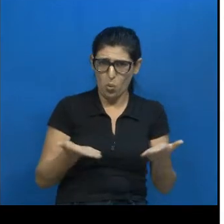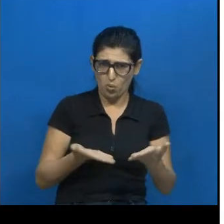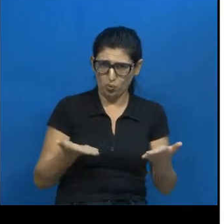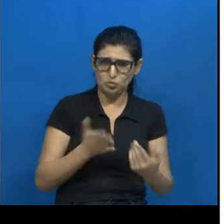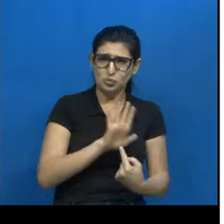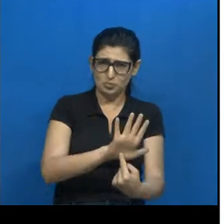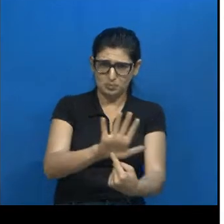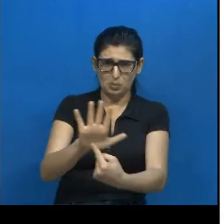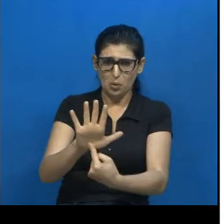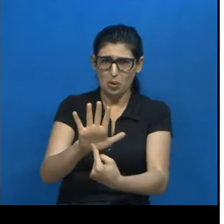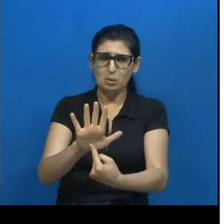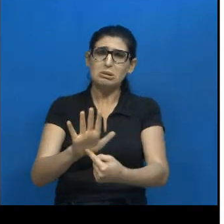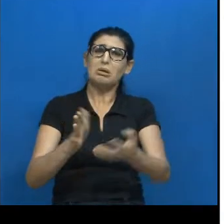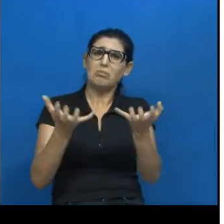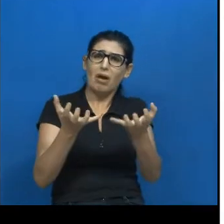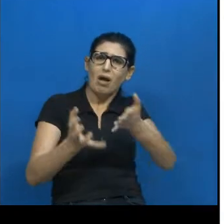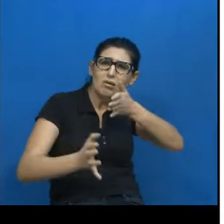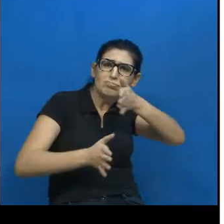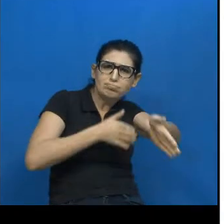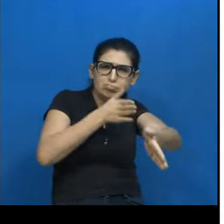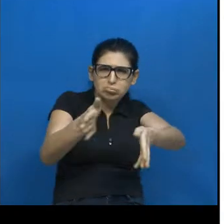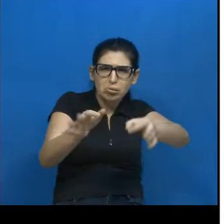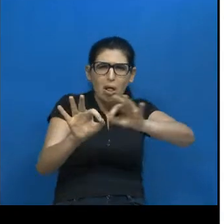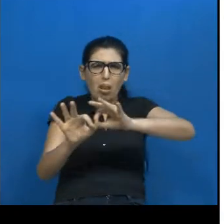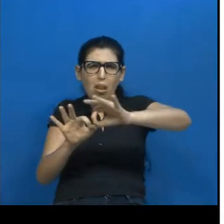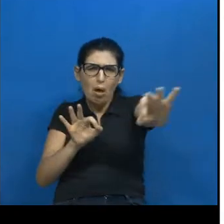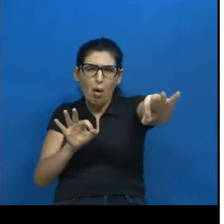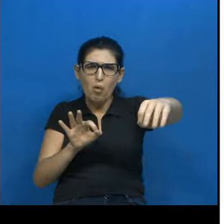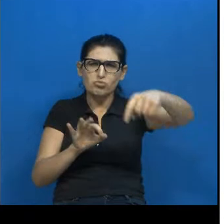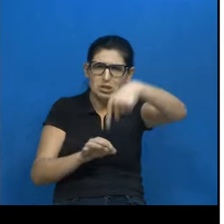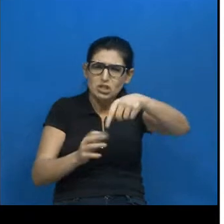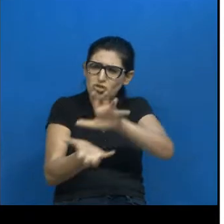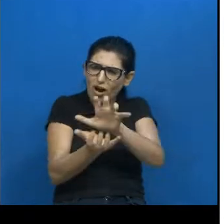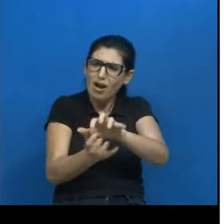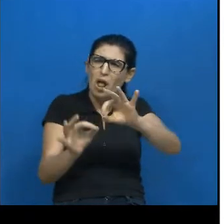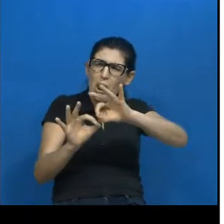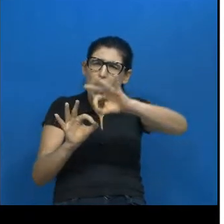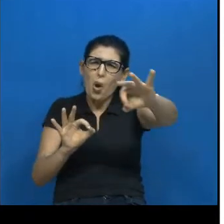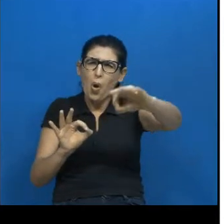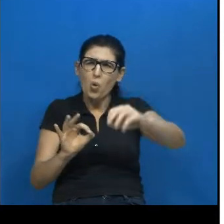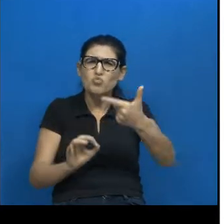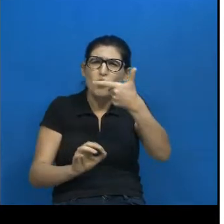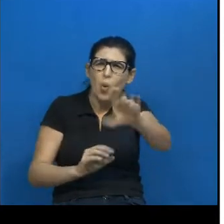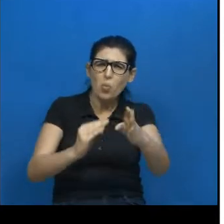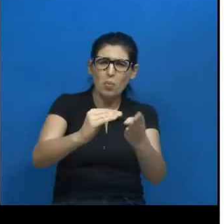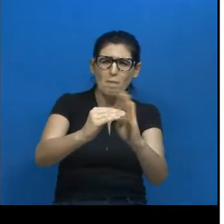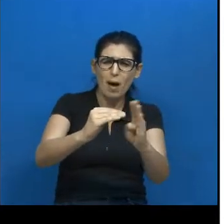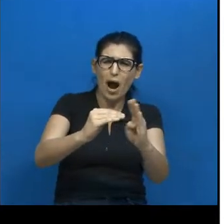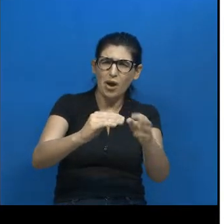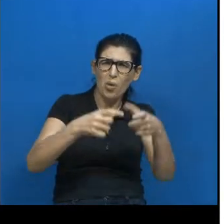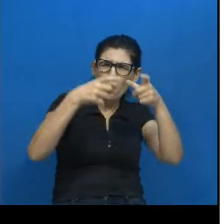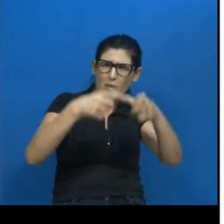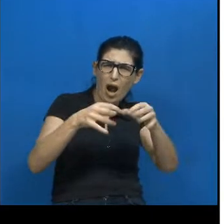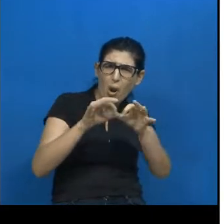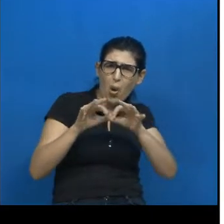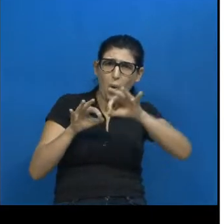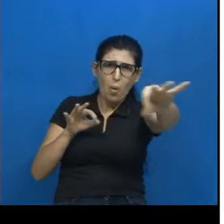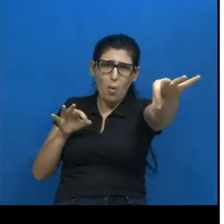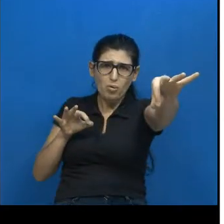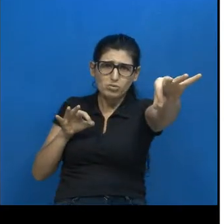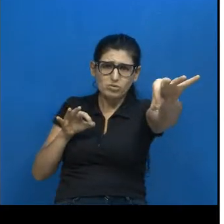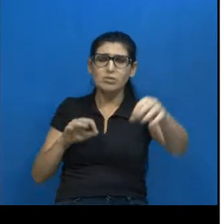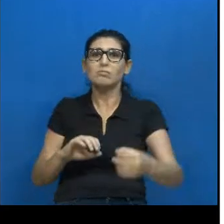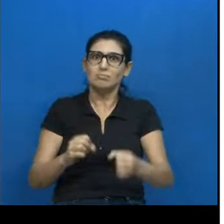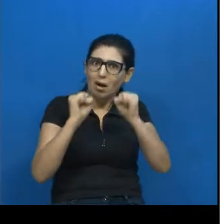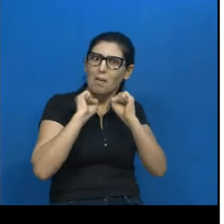para a gente, eu quero ir para outras regiões da cidade. E está aqui, o estudo técnico provou exatamente isso.